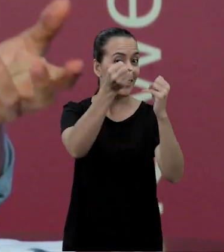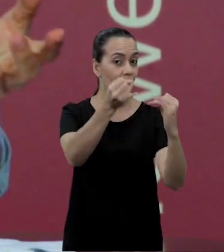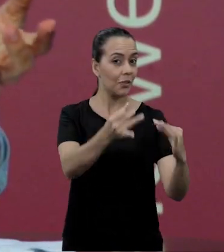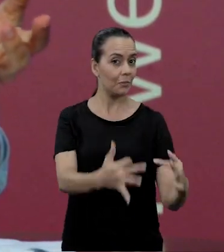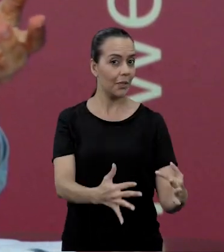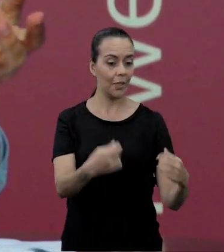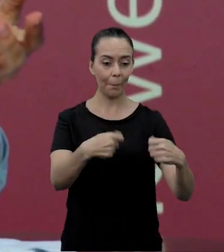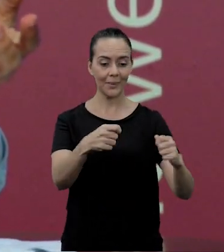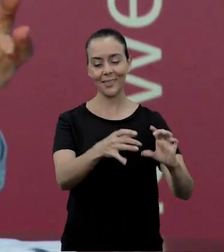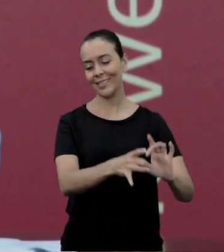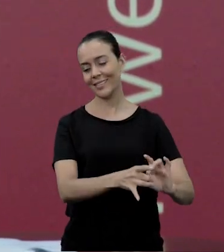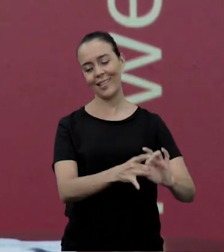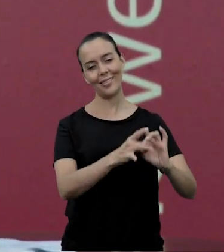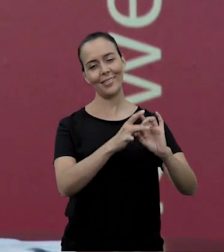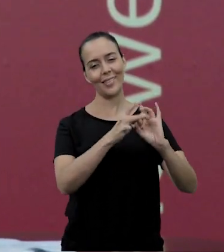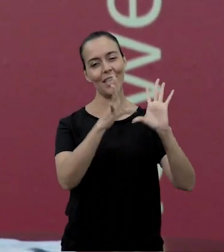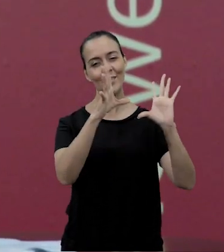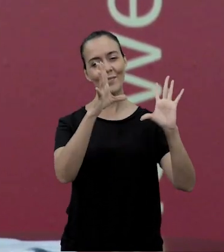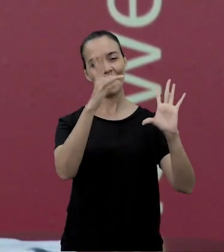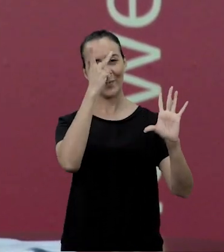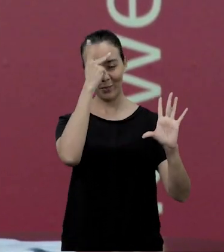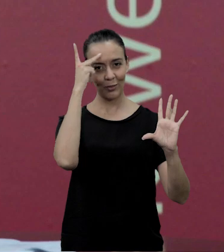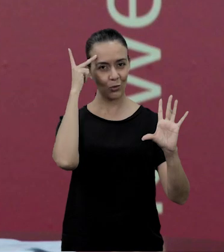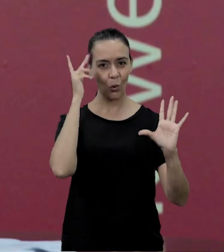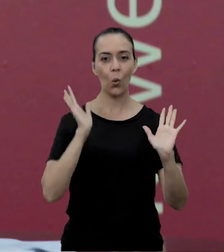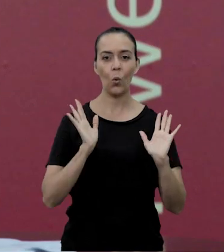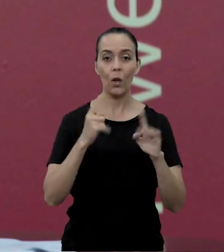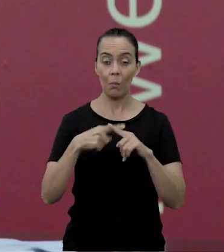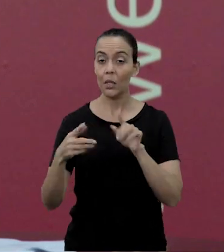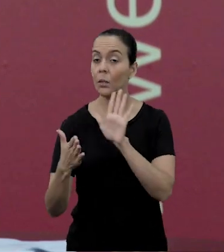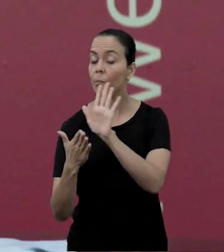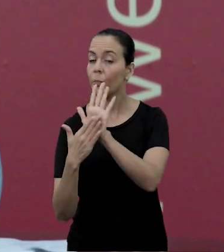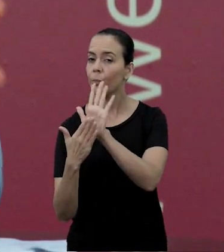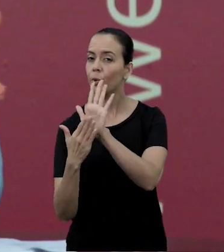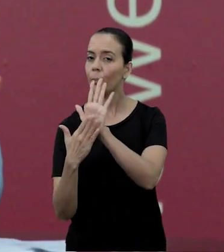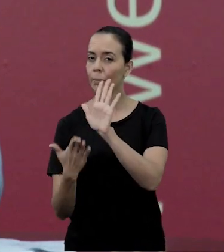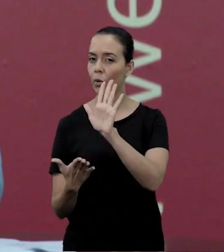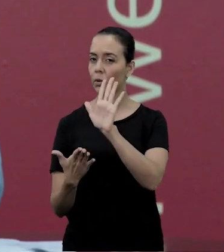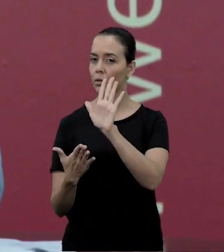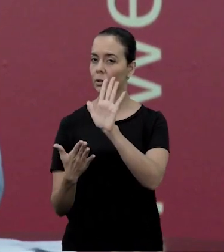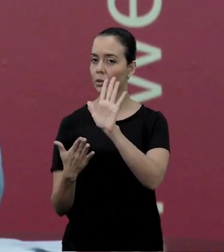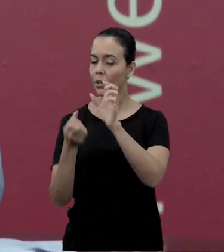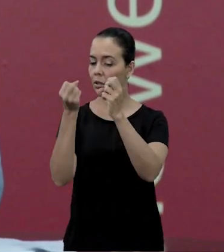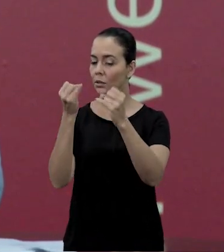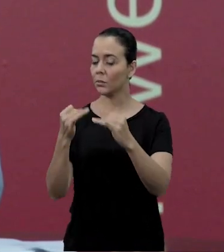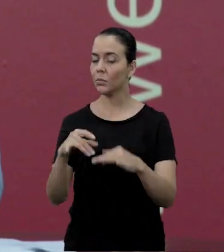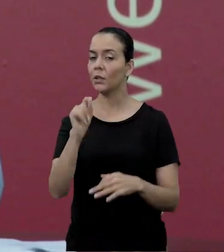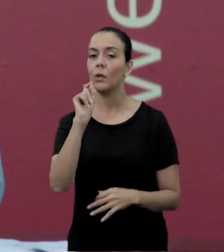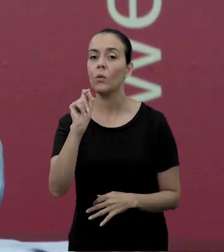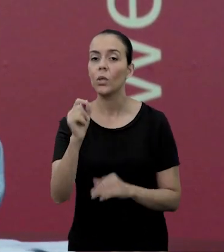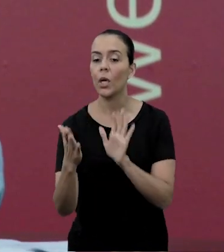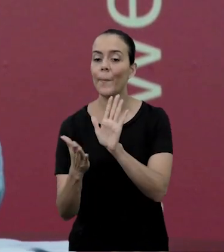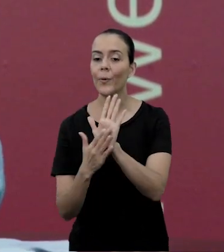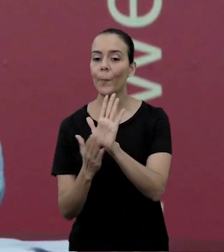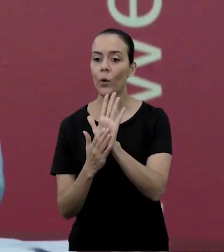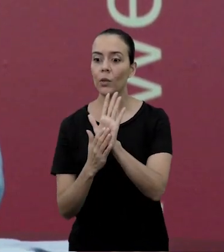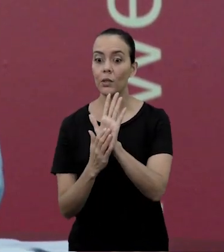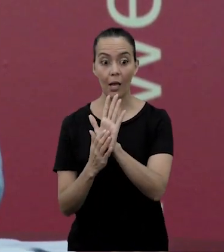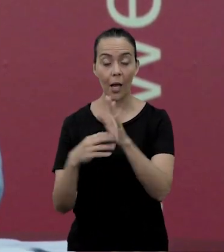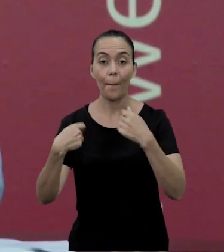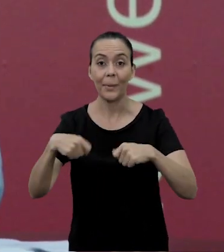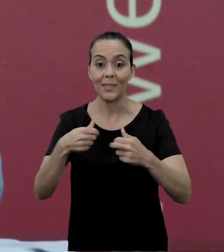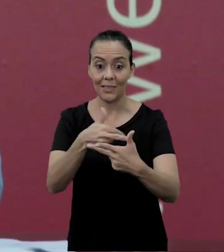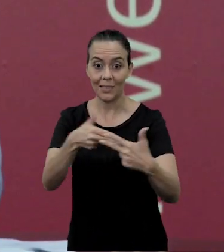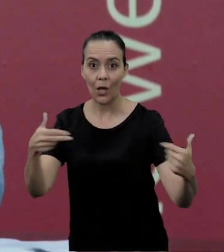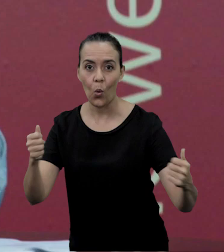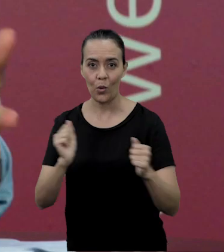dos outros, e ela propõe que você tenha mais necessidades. Quanto mais necessidades você